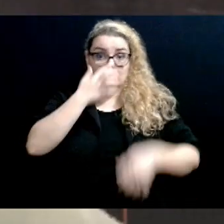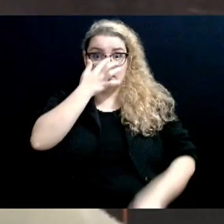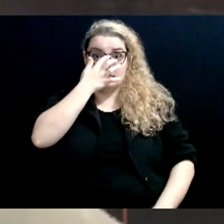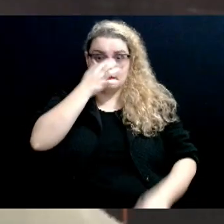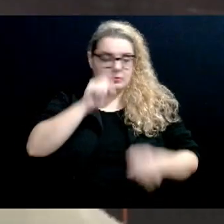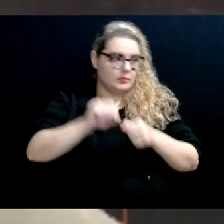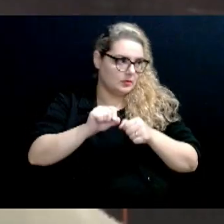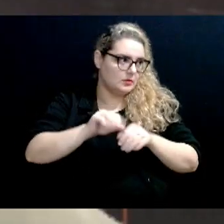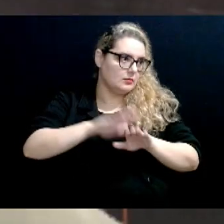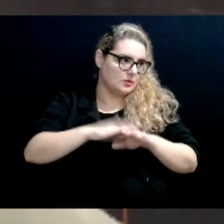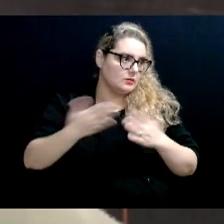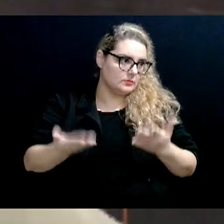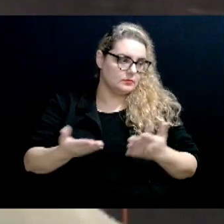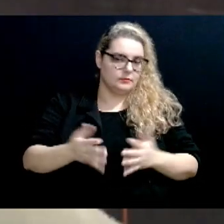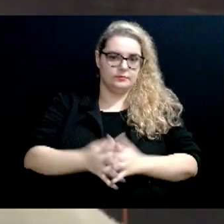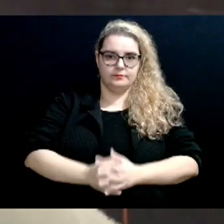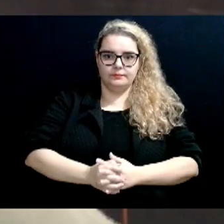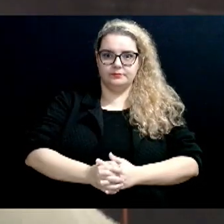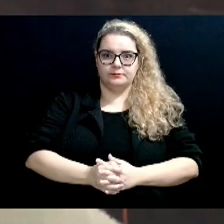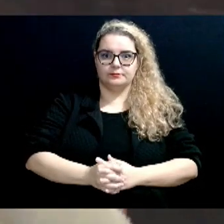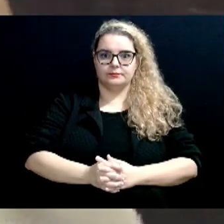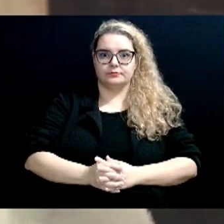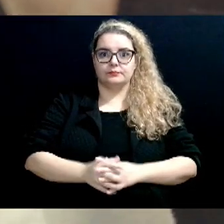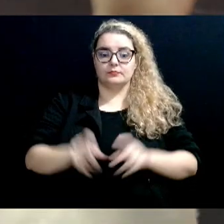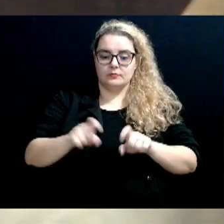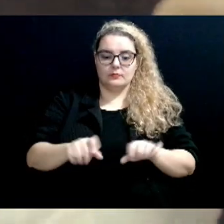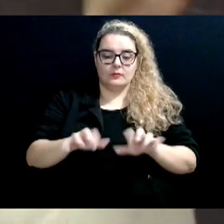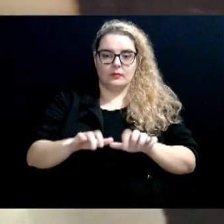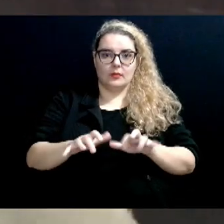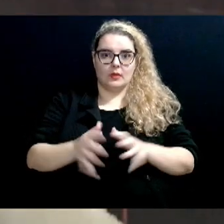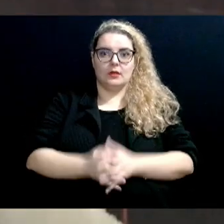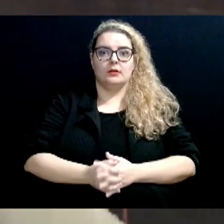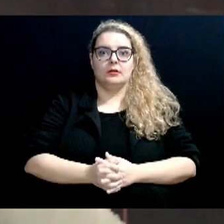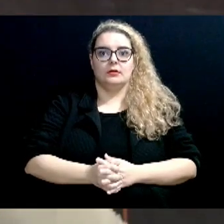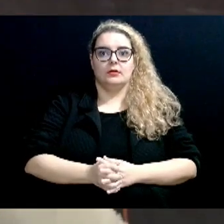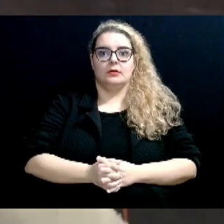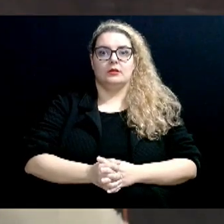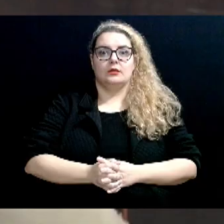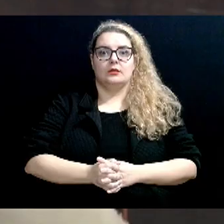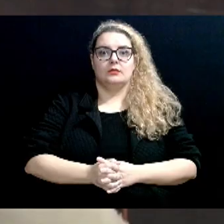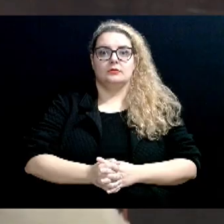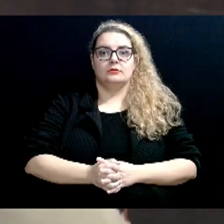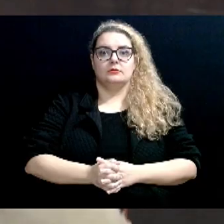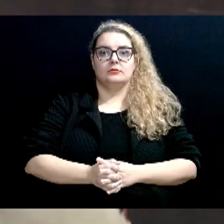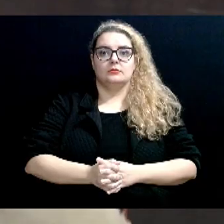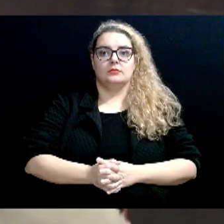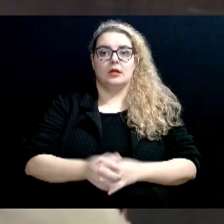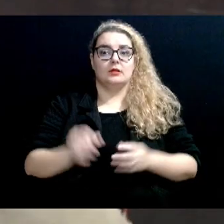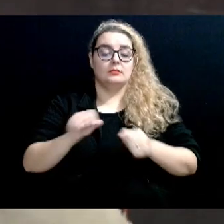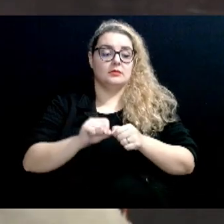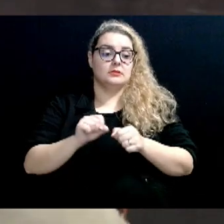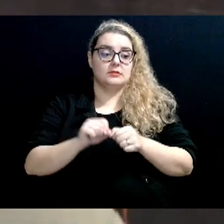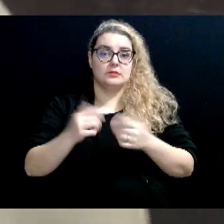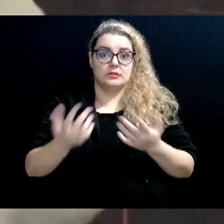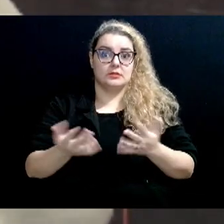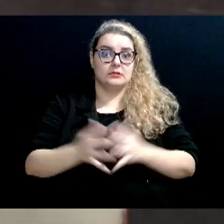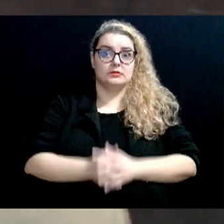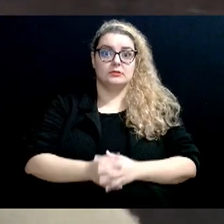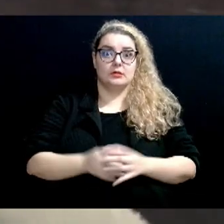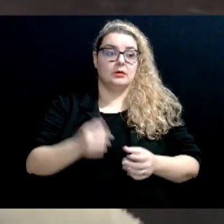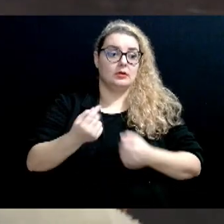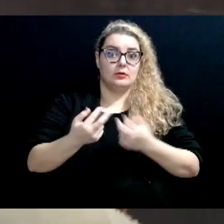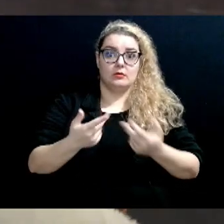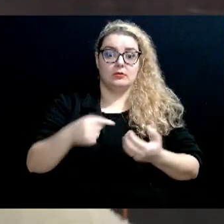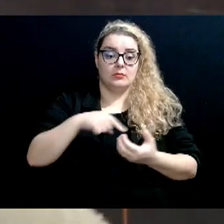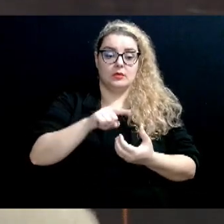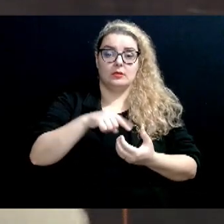Então, eu estou ali mexendo no computador, aí eu estou fazendo alguma coisa no celular, alguém me chama